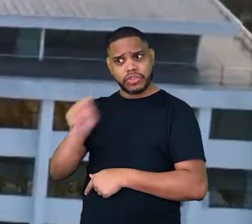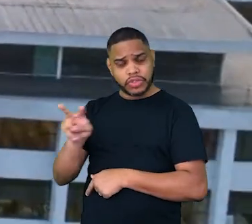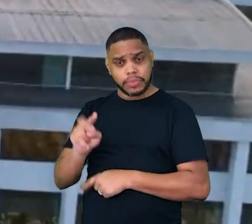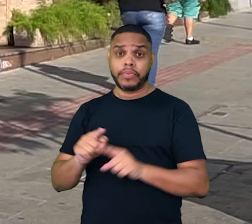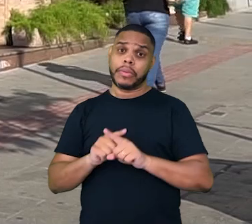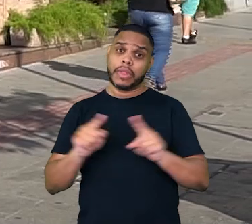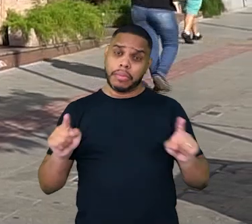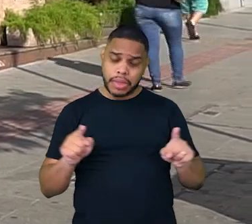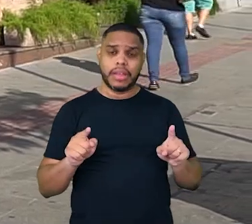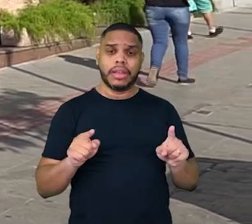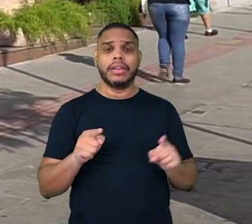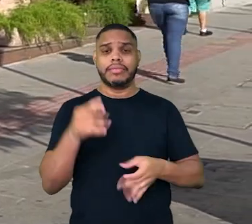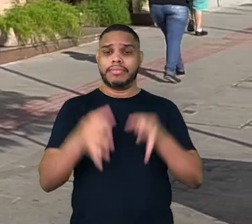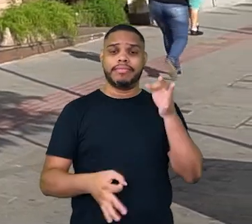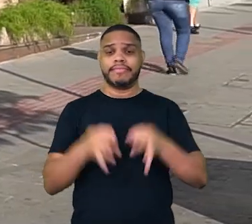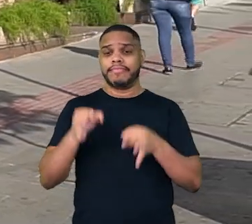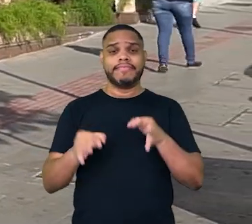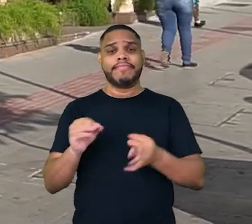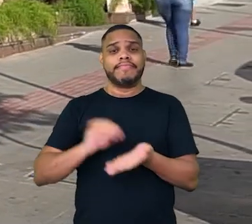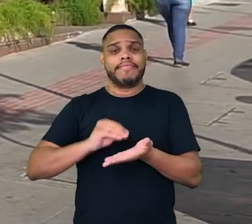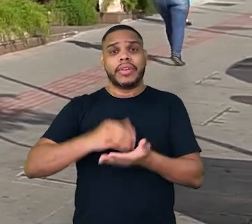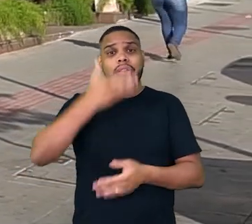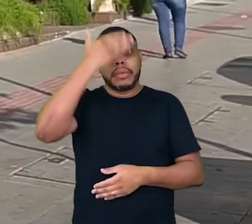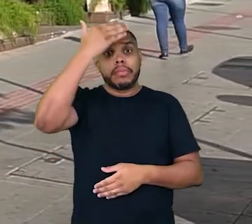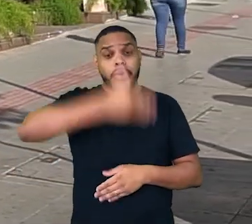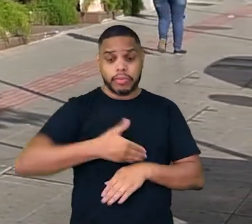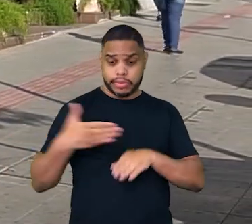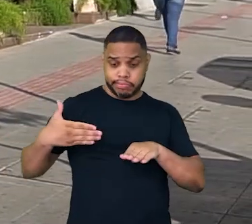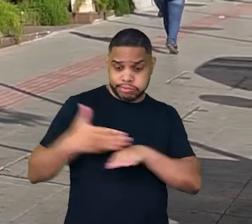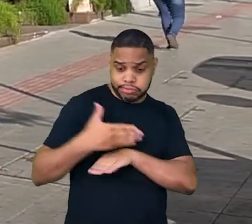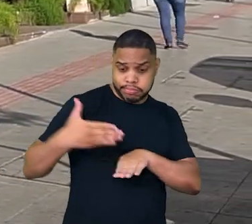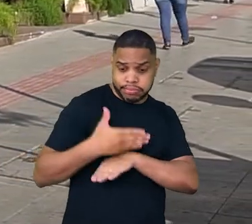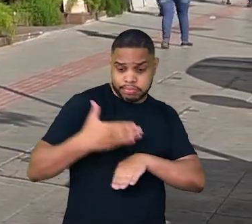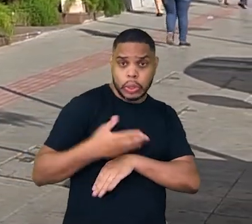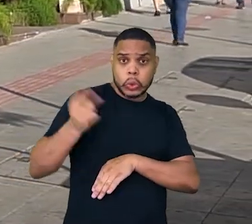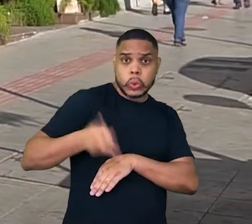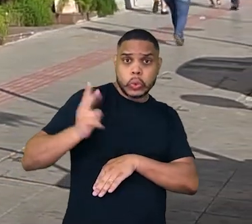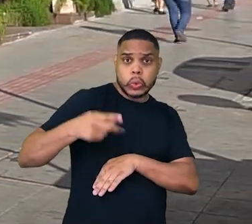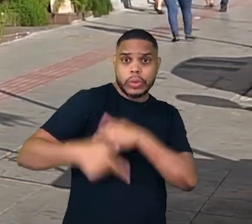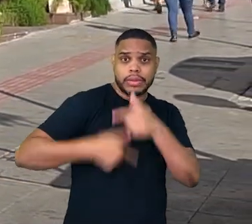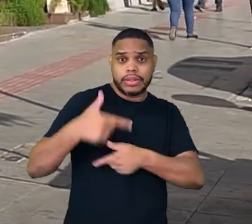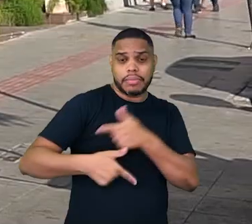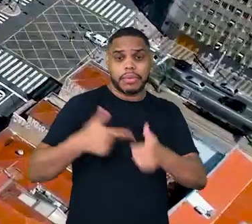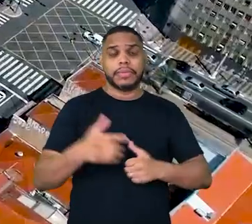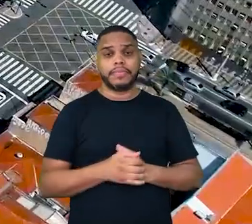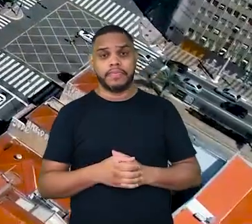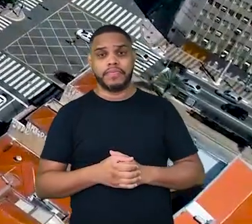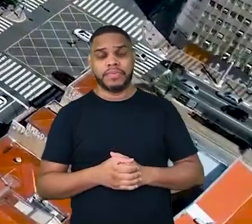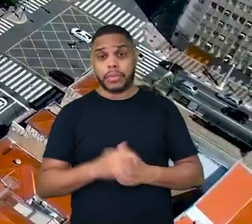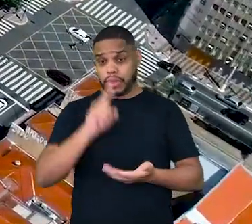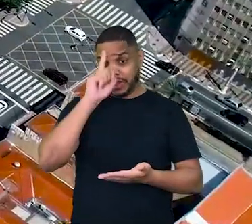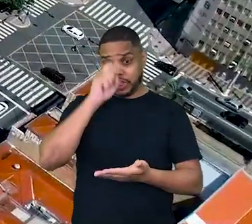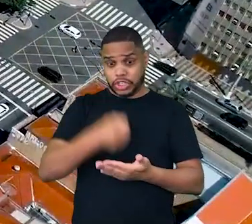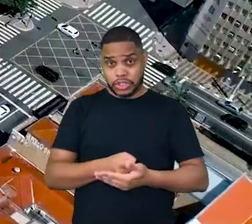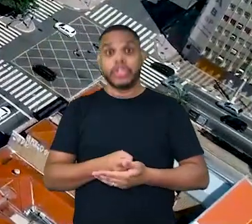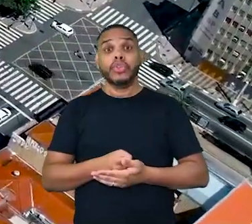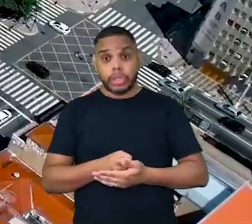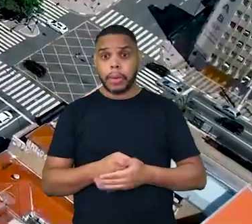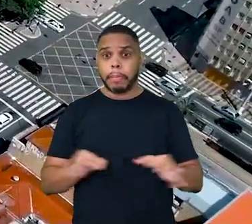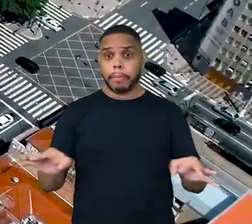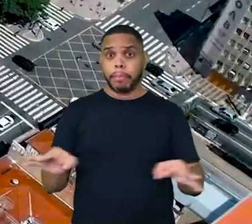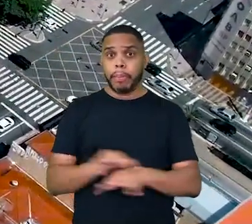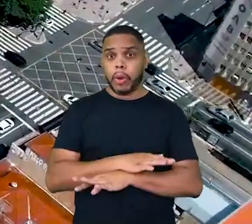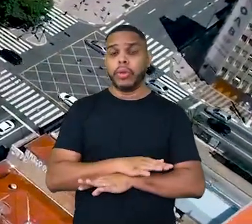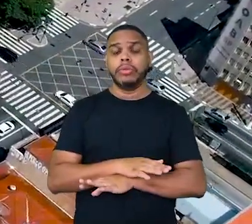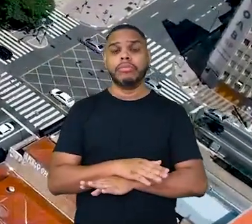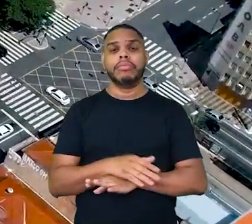campus, para o regional, isso não comprovaria o comparecimento habitual ao serviço. Após a decisão ter se